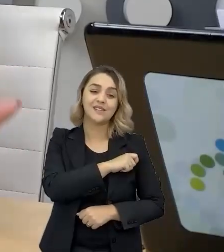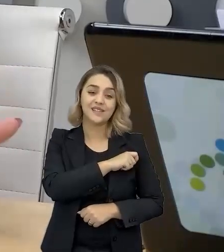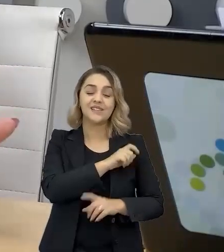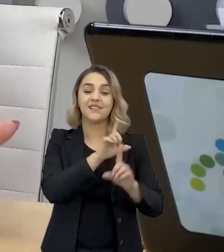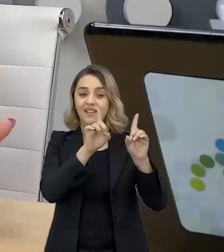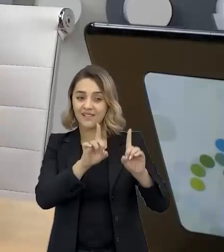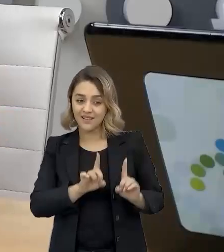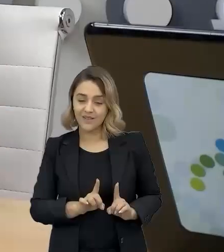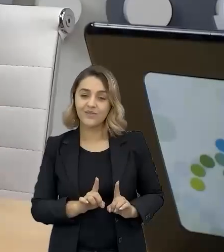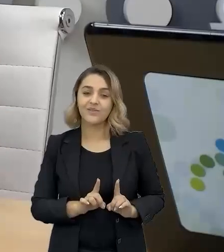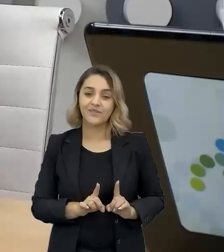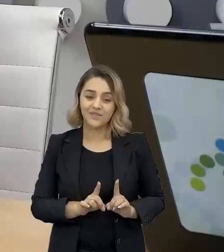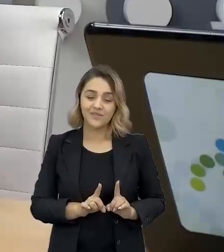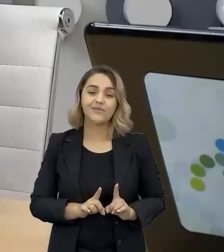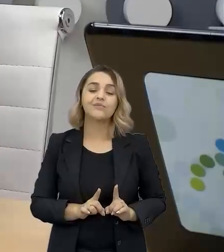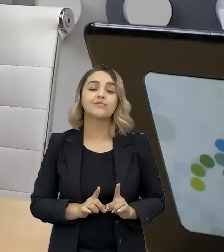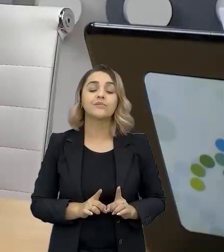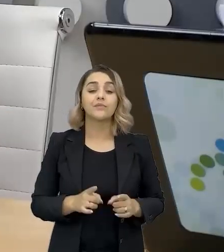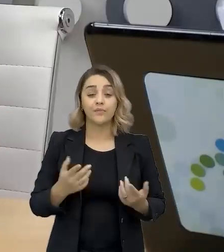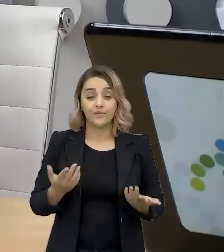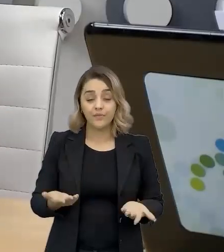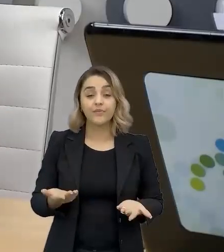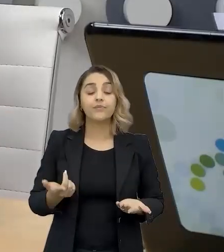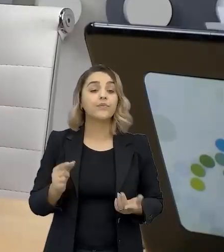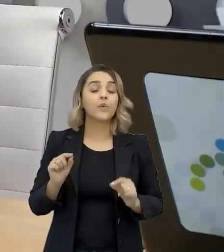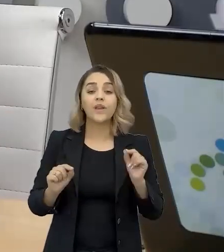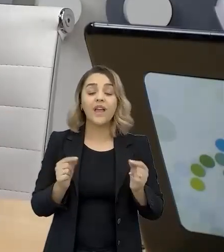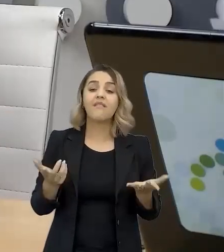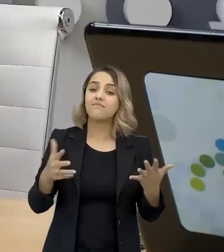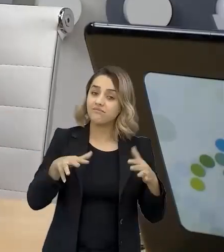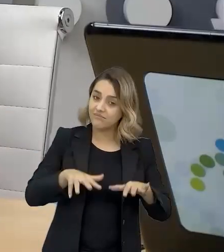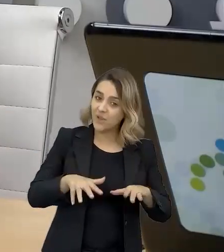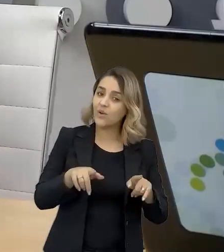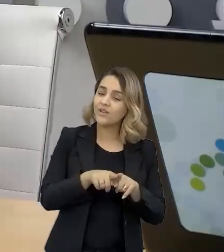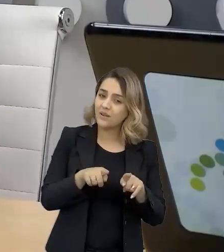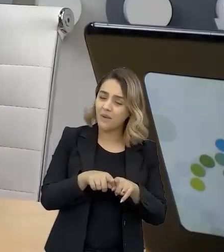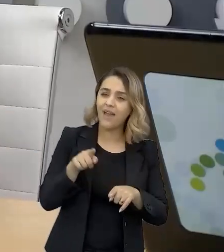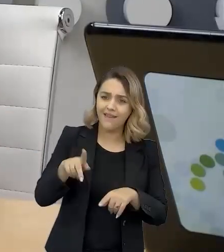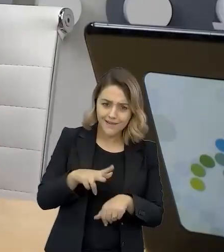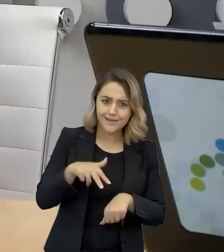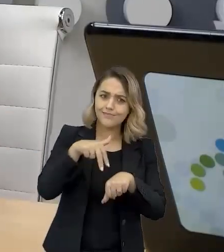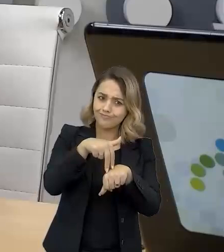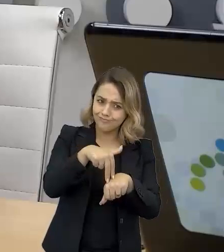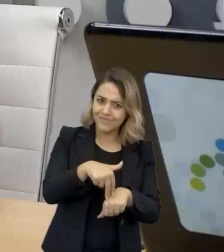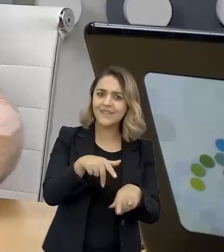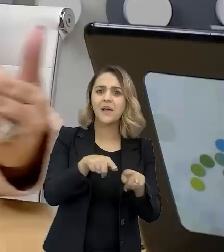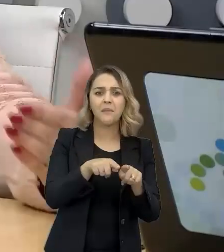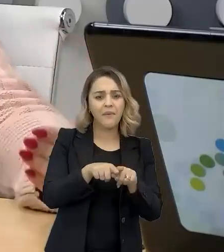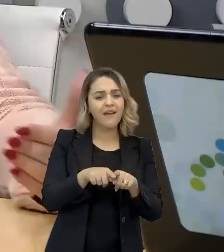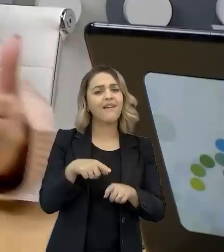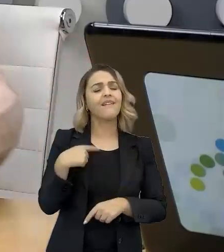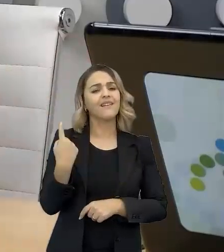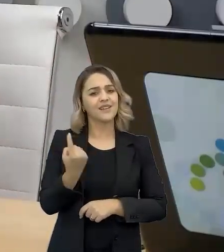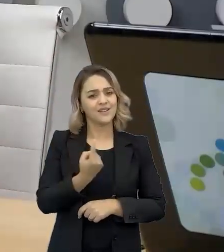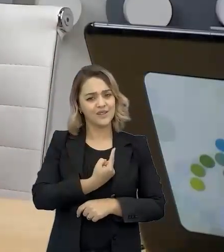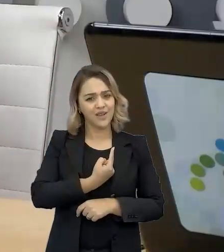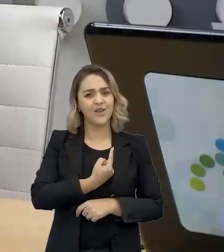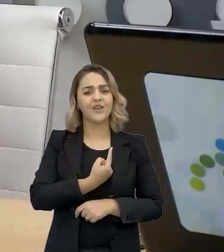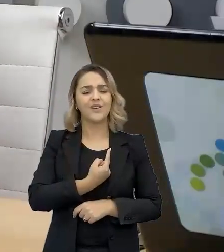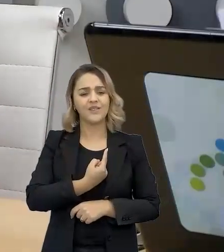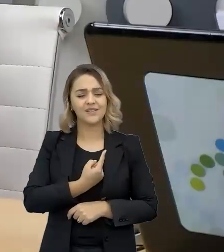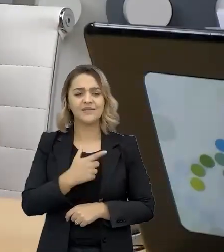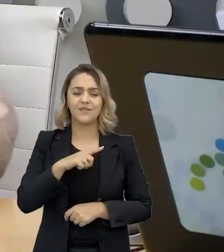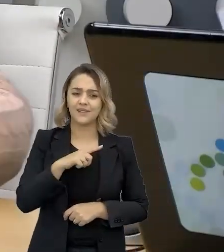né, com pessoas com deficiência, isso também insere eles. Por quê? Porque eles também são protagonistas, né? Então a gente vai colocando um para um suporte